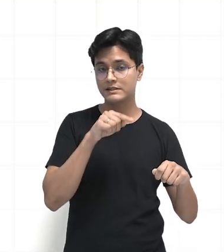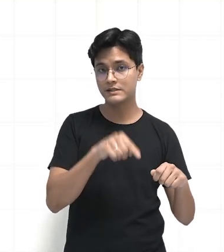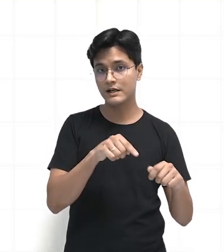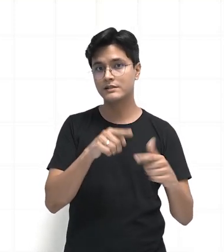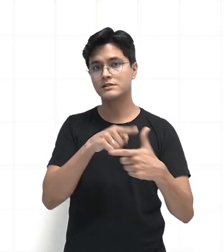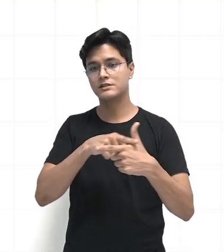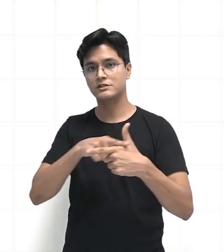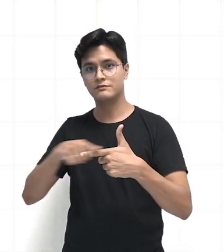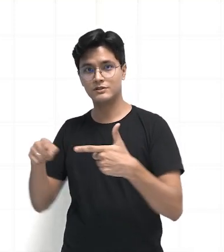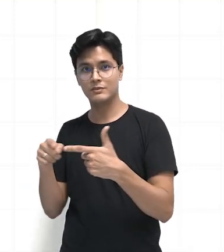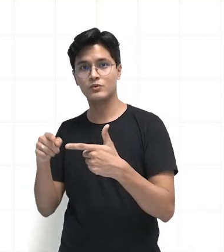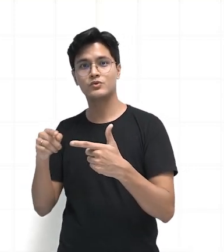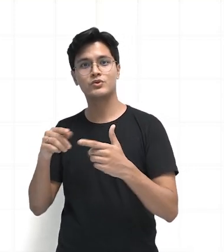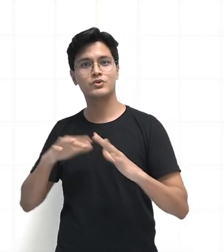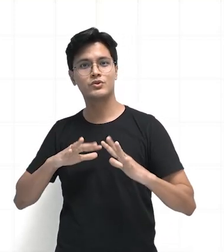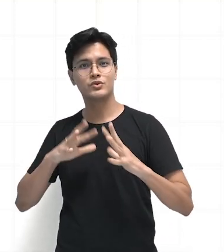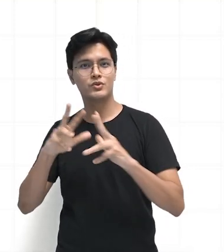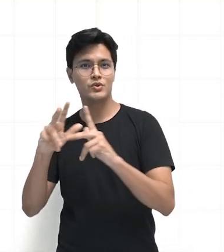ó.